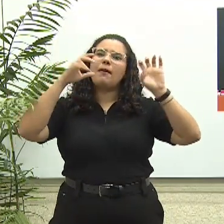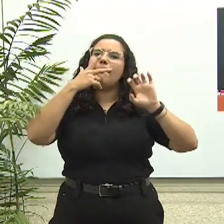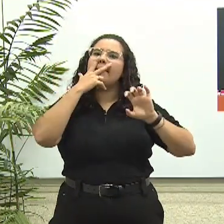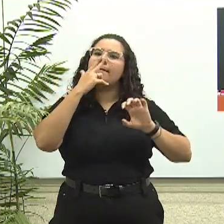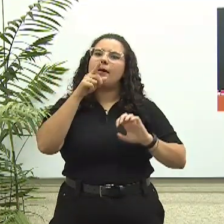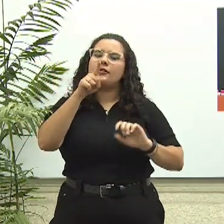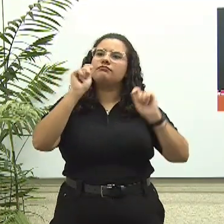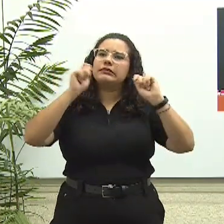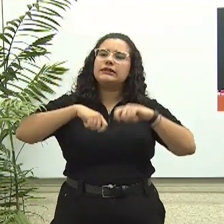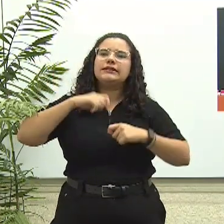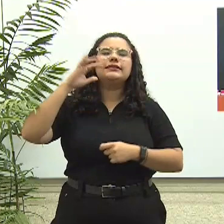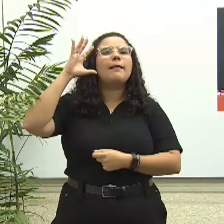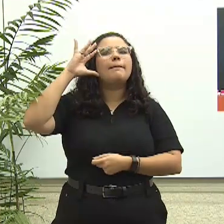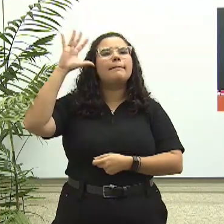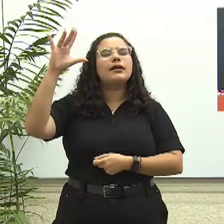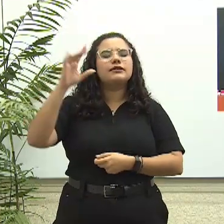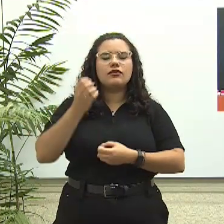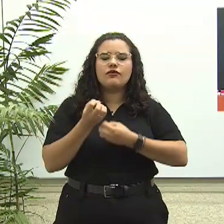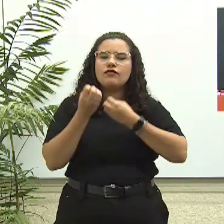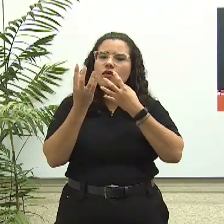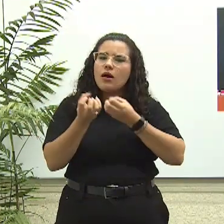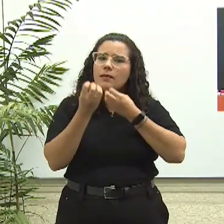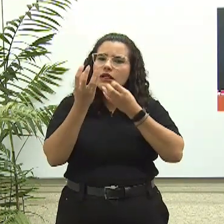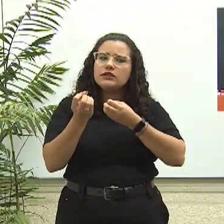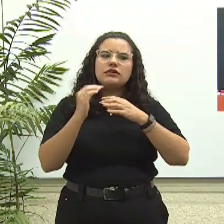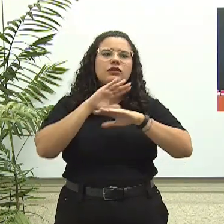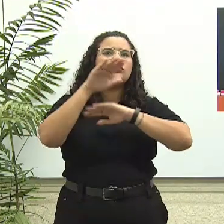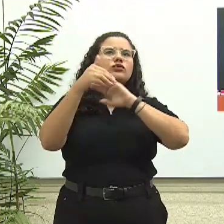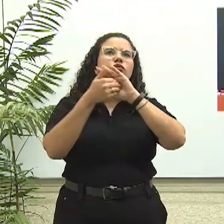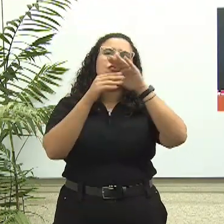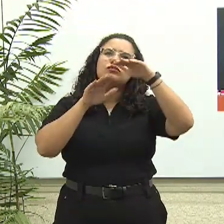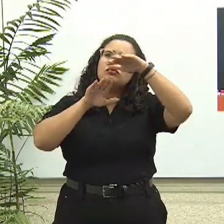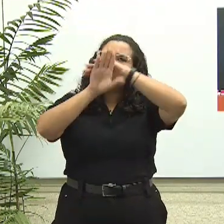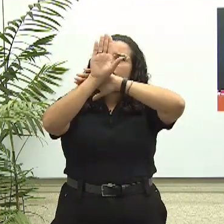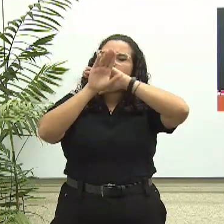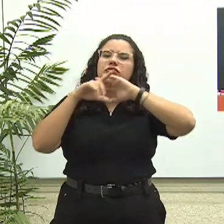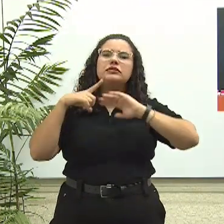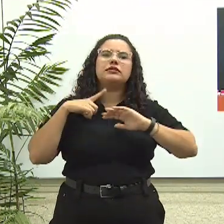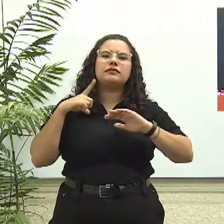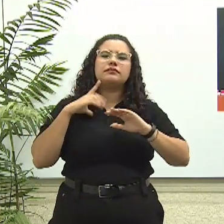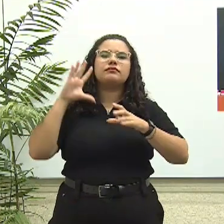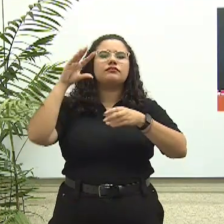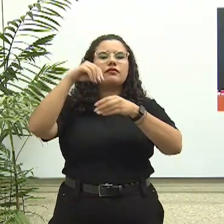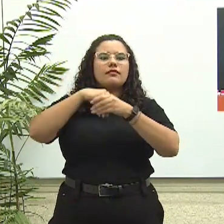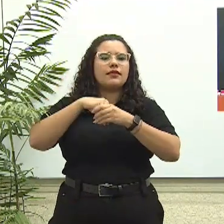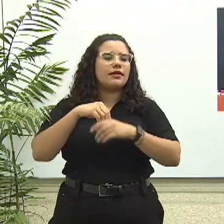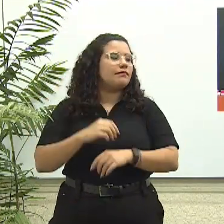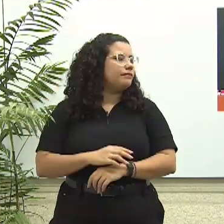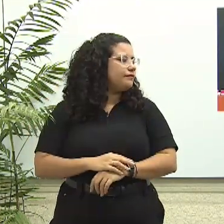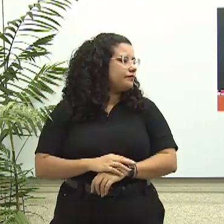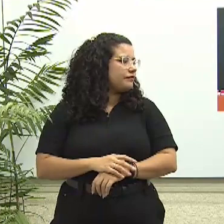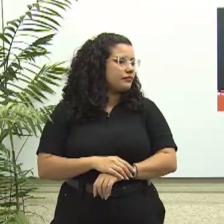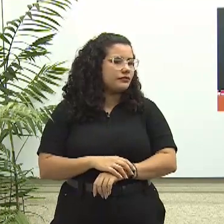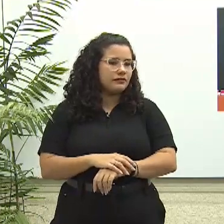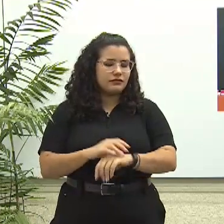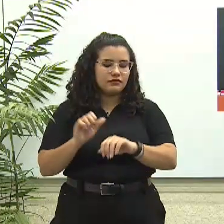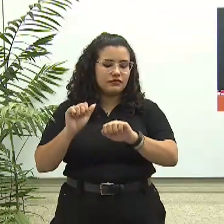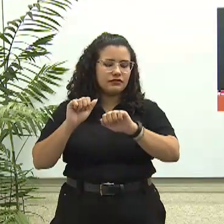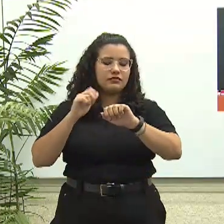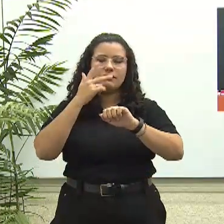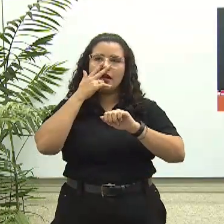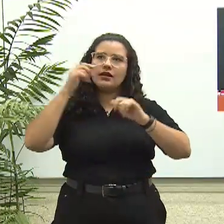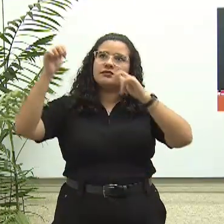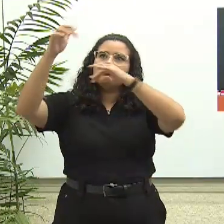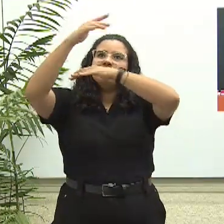poderia pensar que os dados estivessem aí no não sei aonde pairando sobre